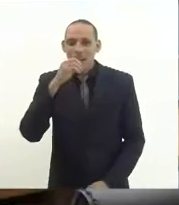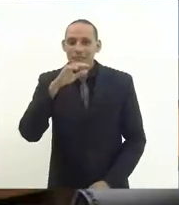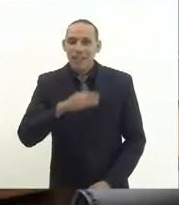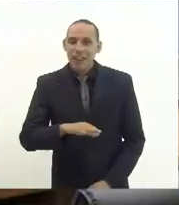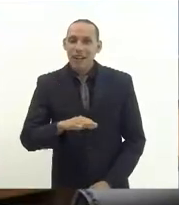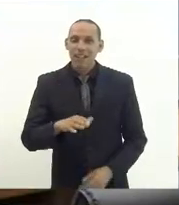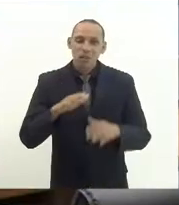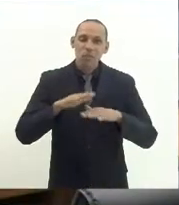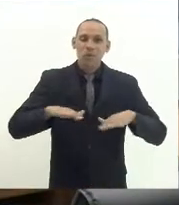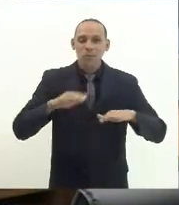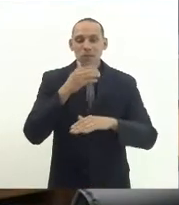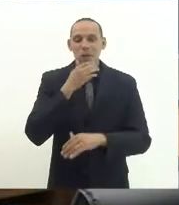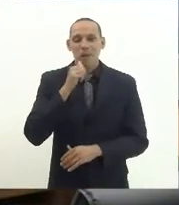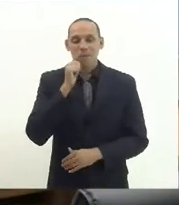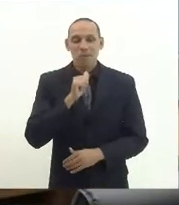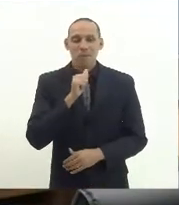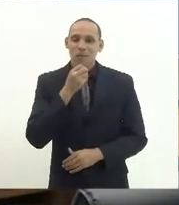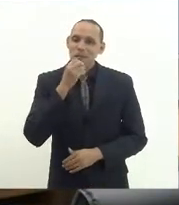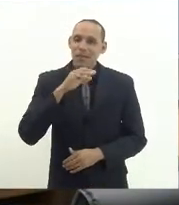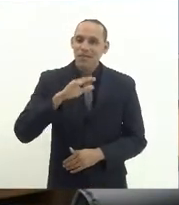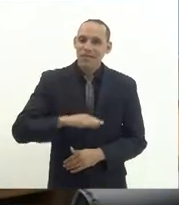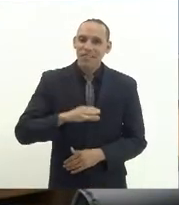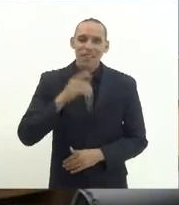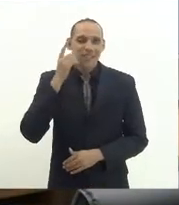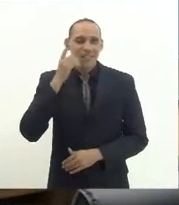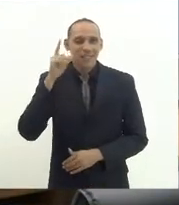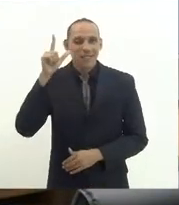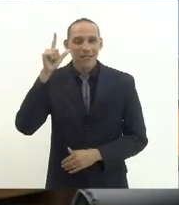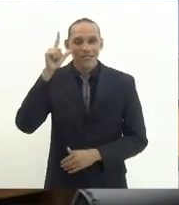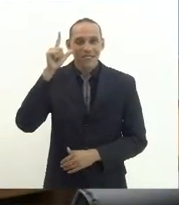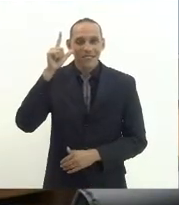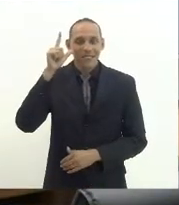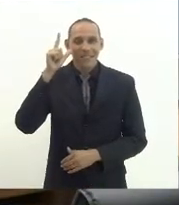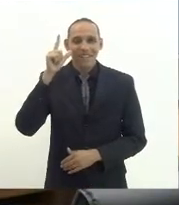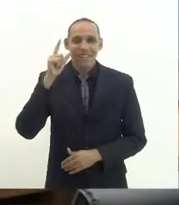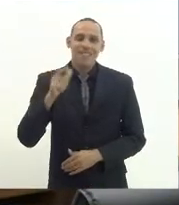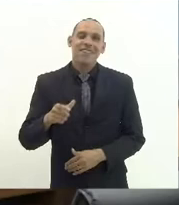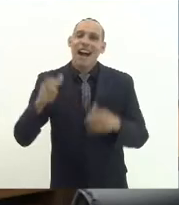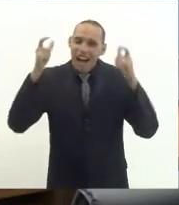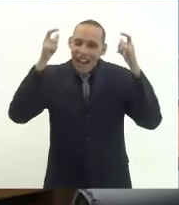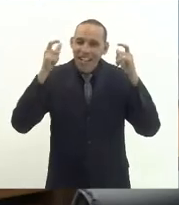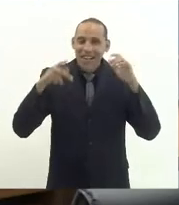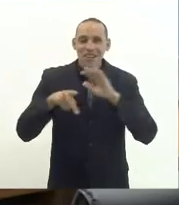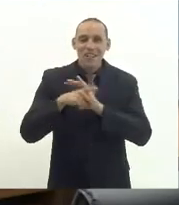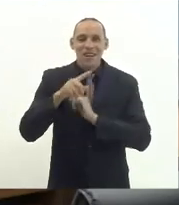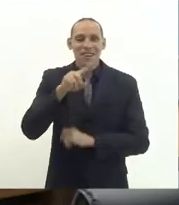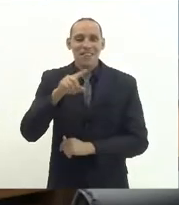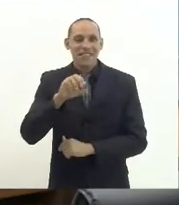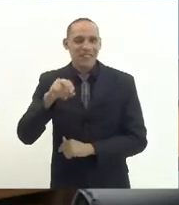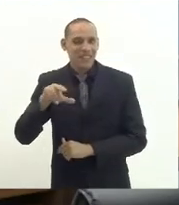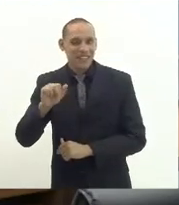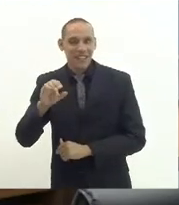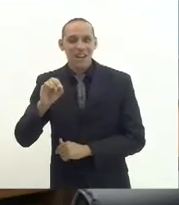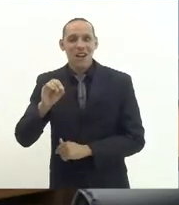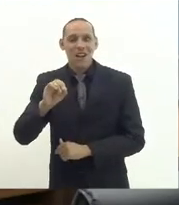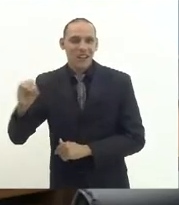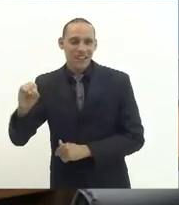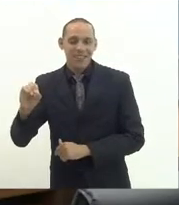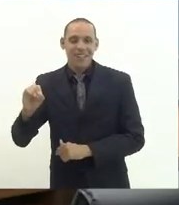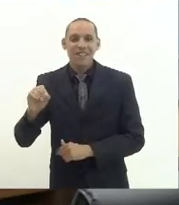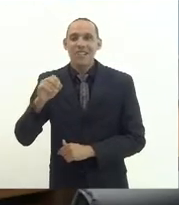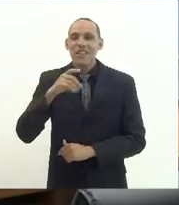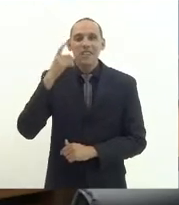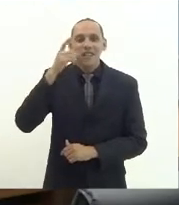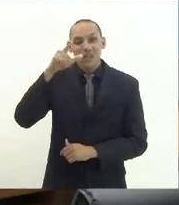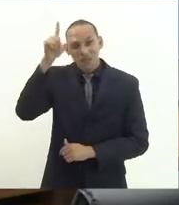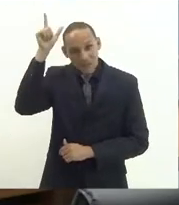Oi boa tarde a todas e todos boa tarde Deputado a Lucinha Nossa rainha da Zona Oeste Deputado